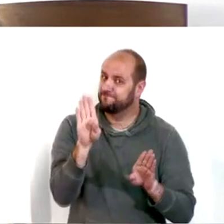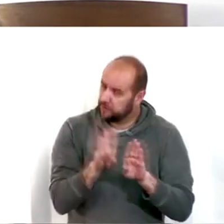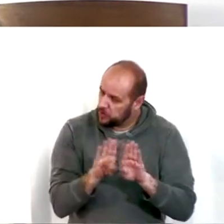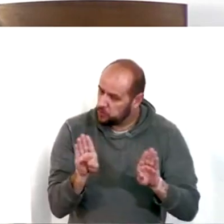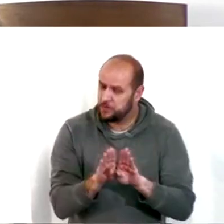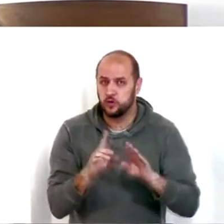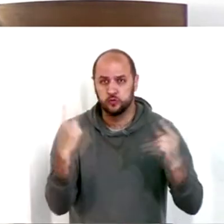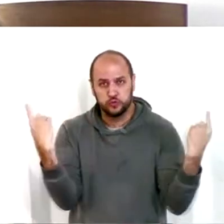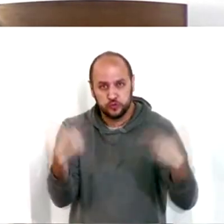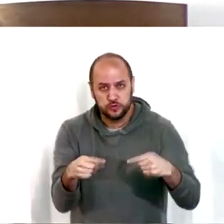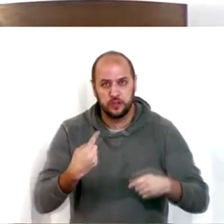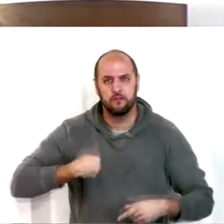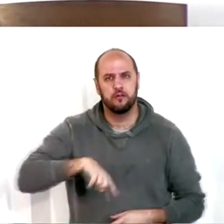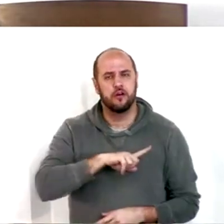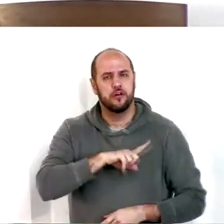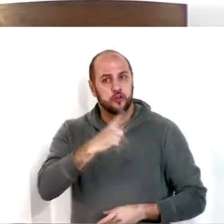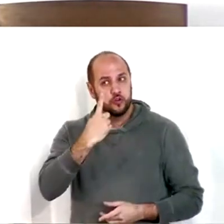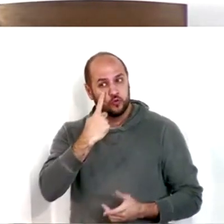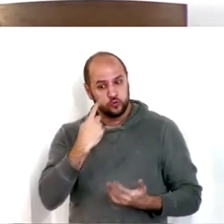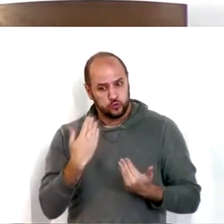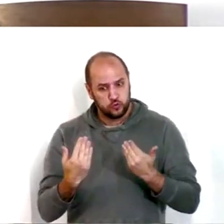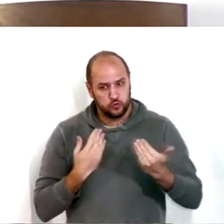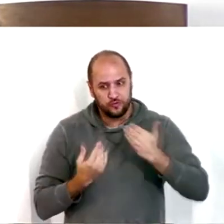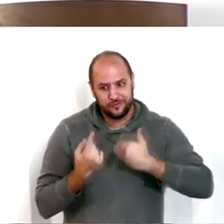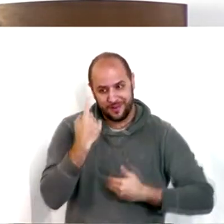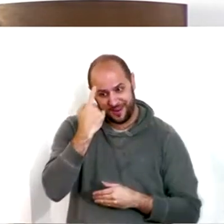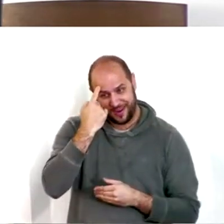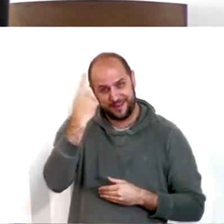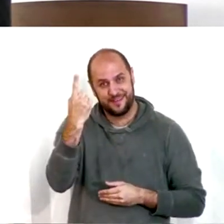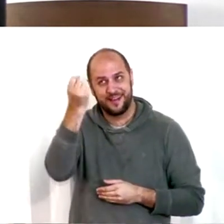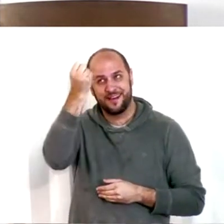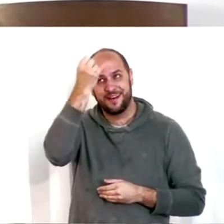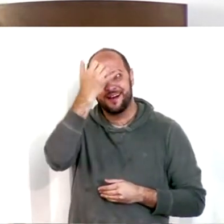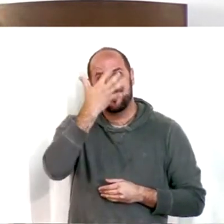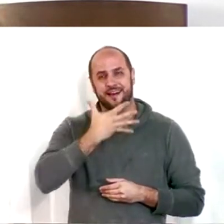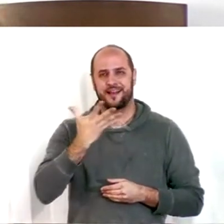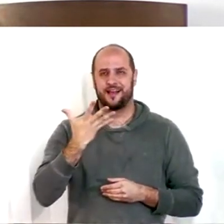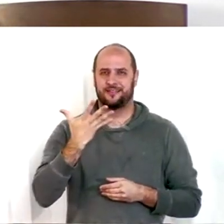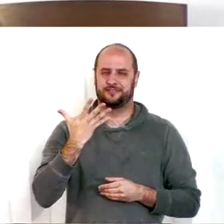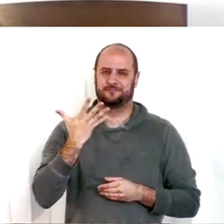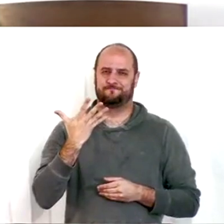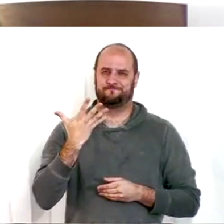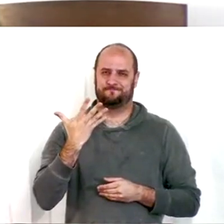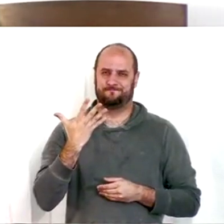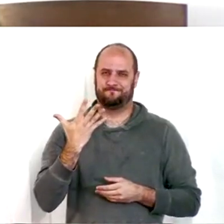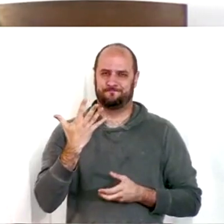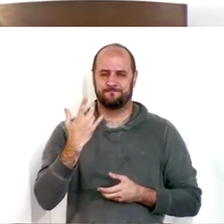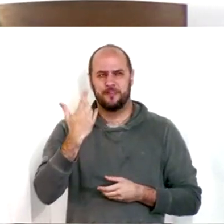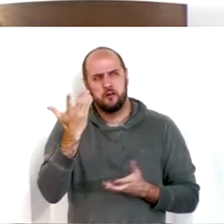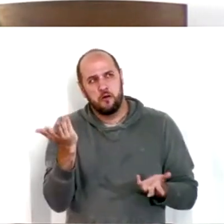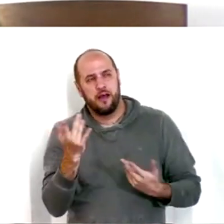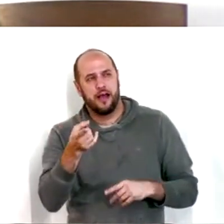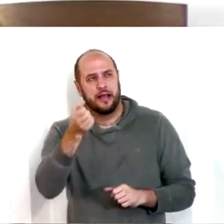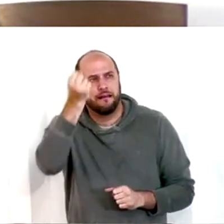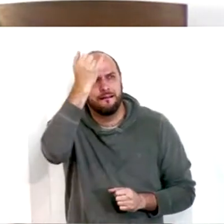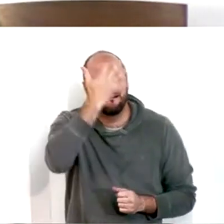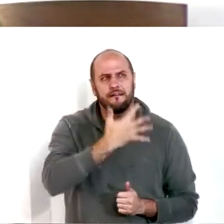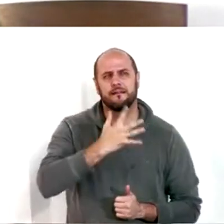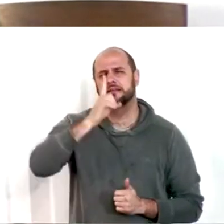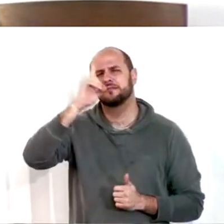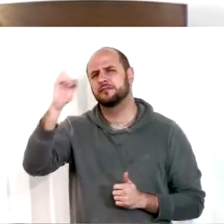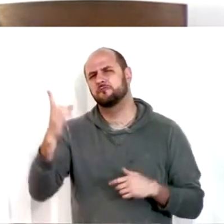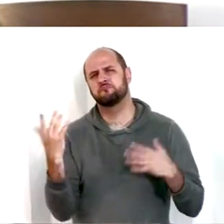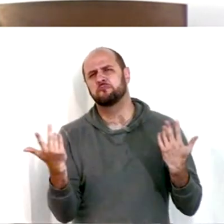nos desafia a questionar o nosso conceito de graça. Talvez a graça de Deus